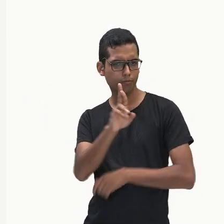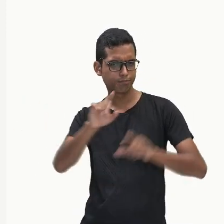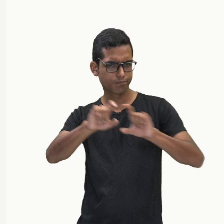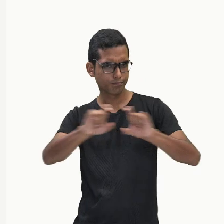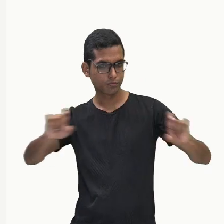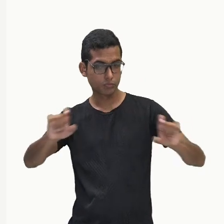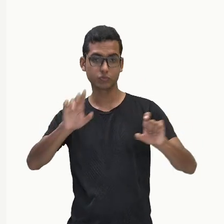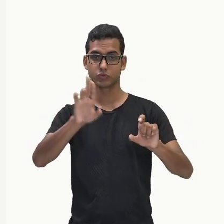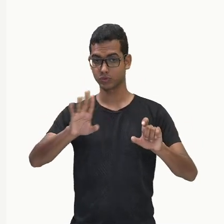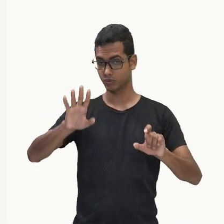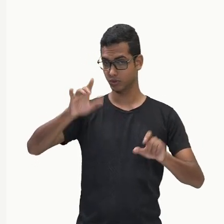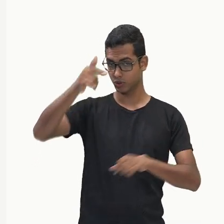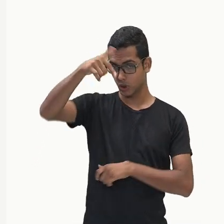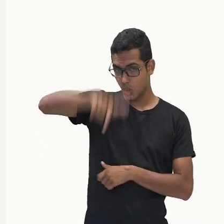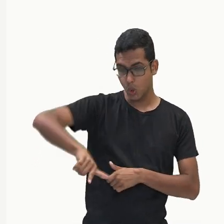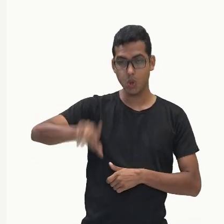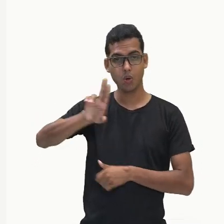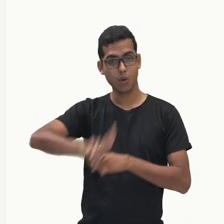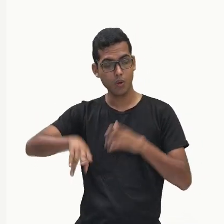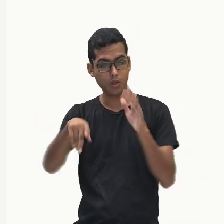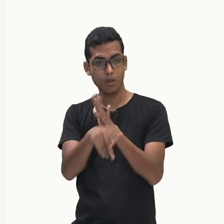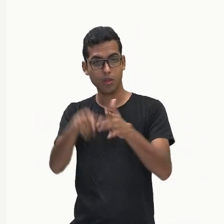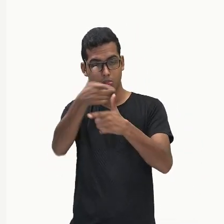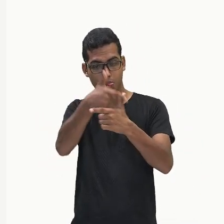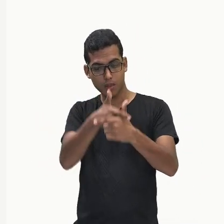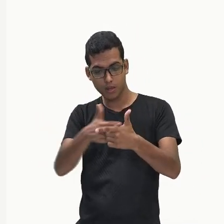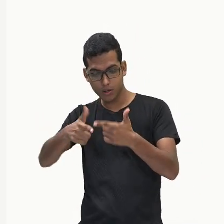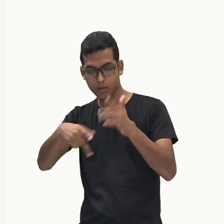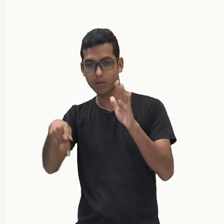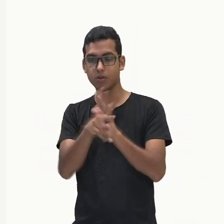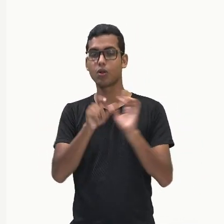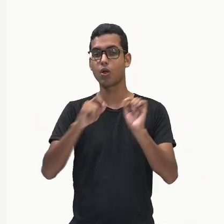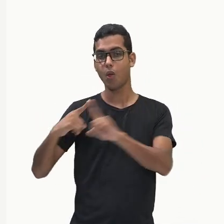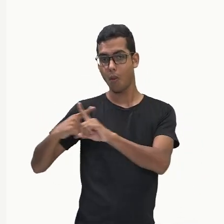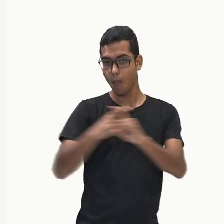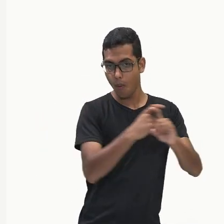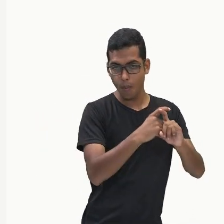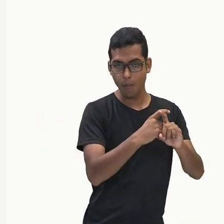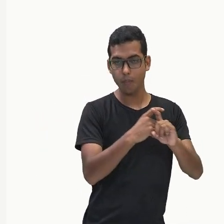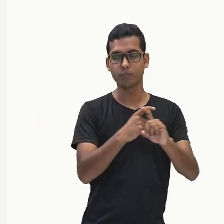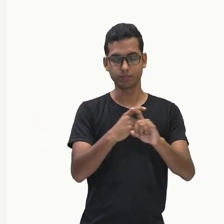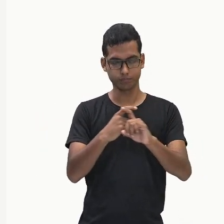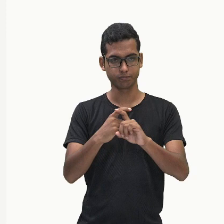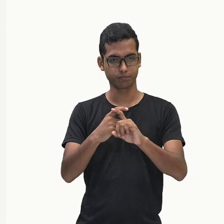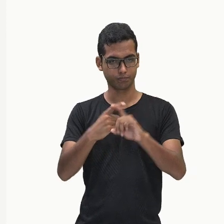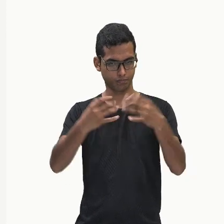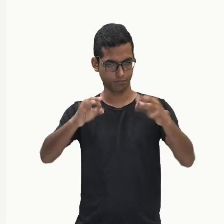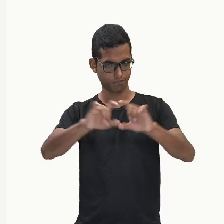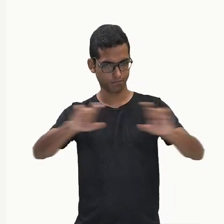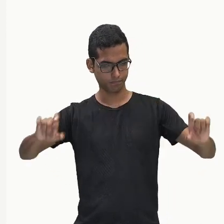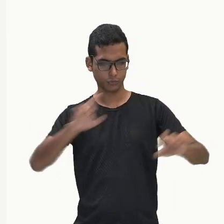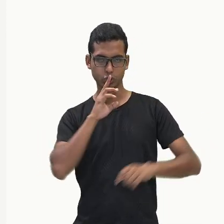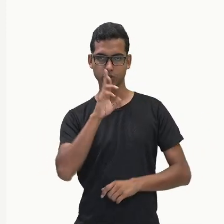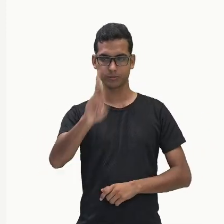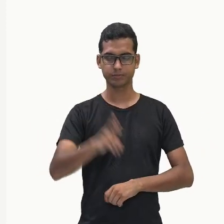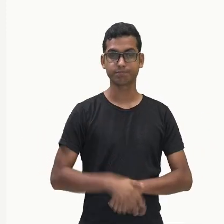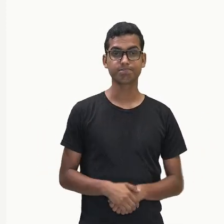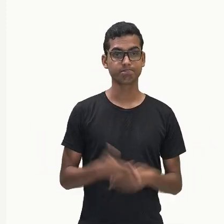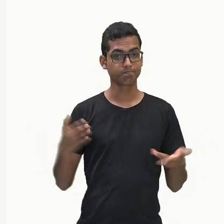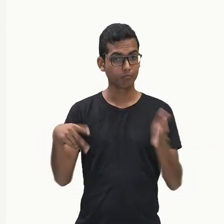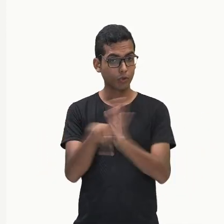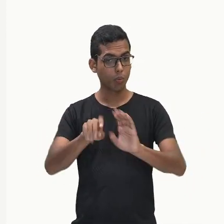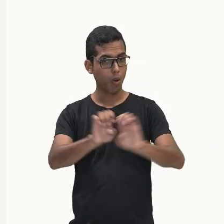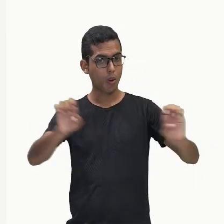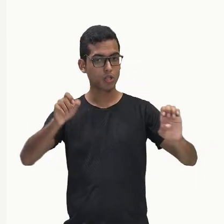através da divisão polinomial, tá bom? Vamos lá, então. No caso aí dessa equação do